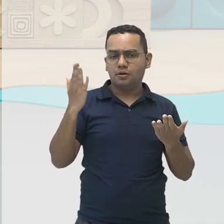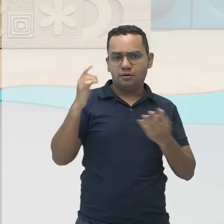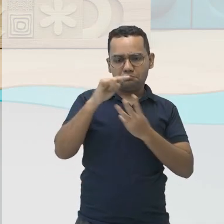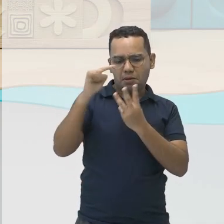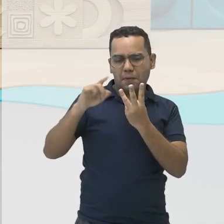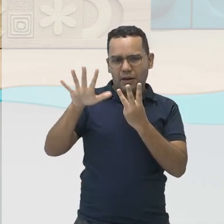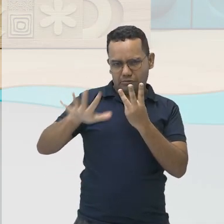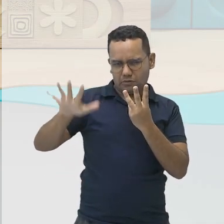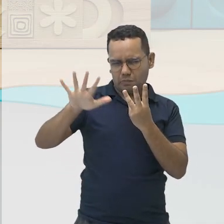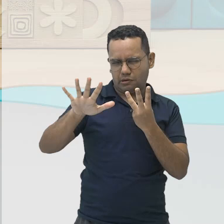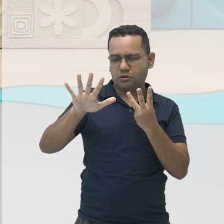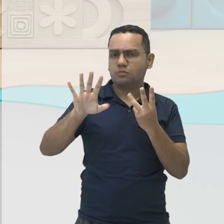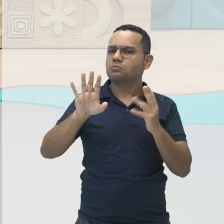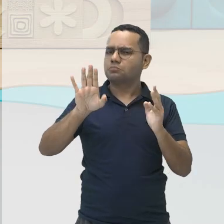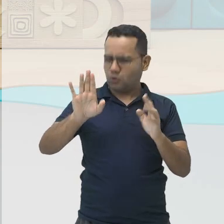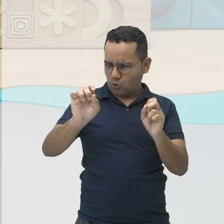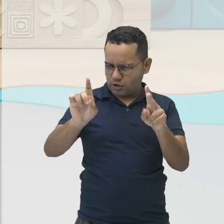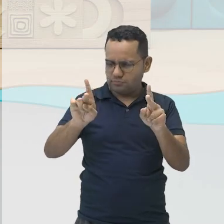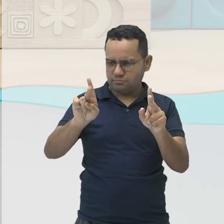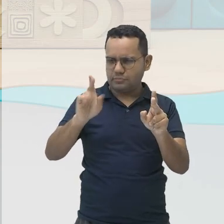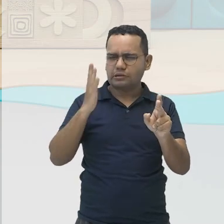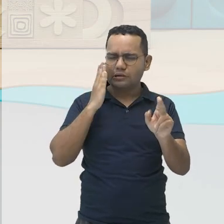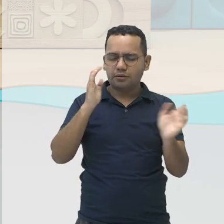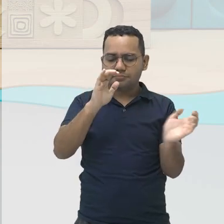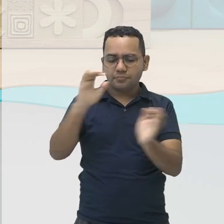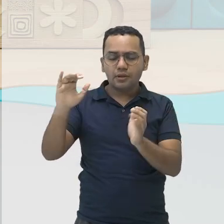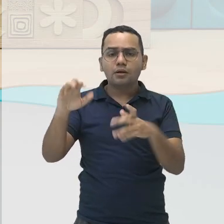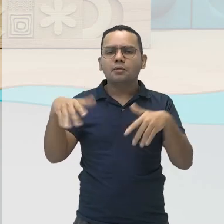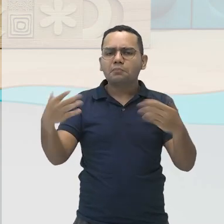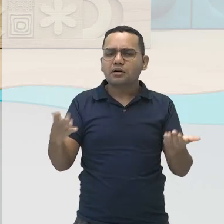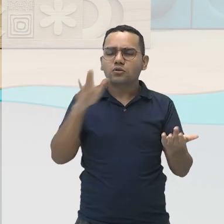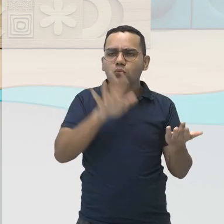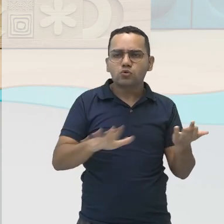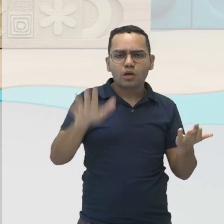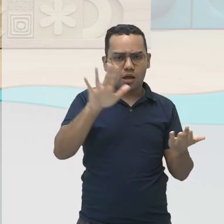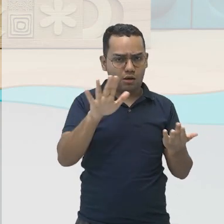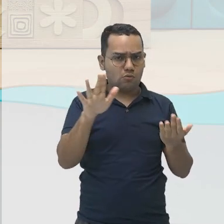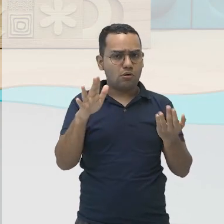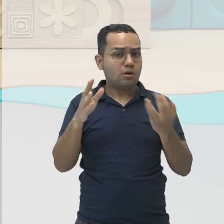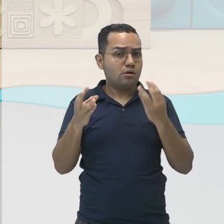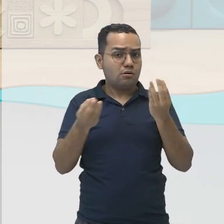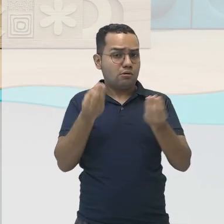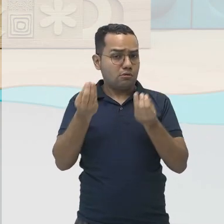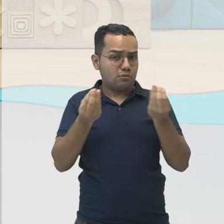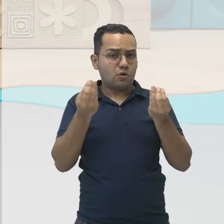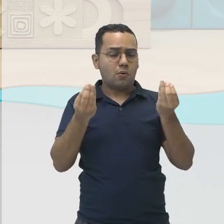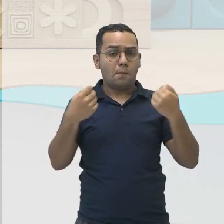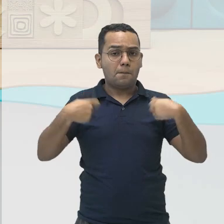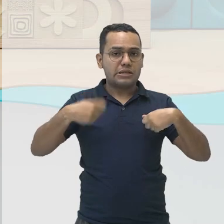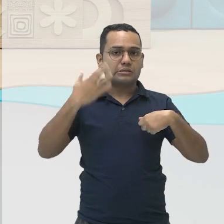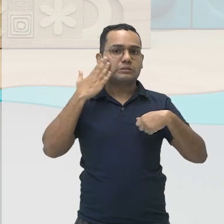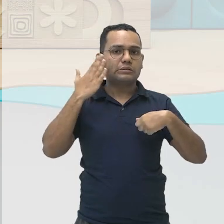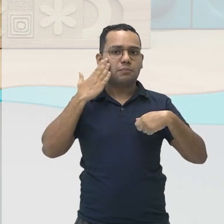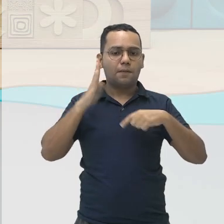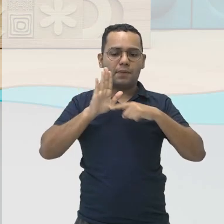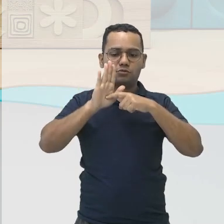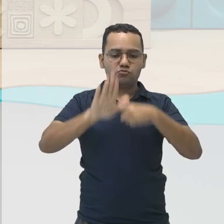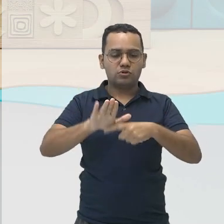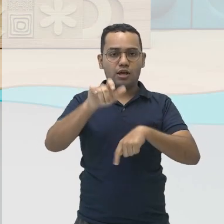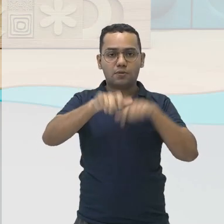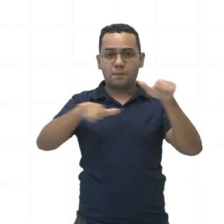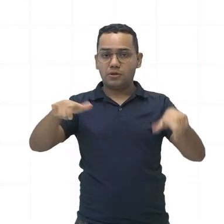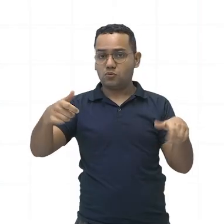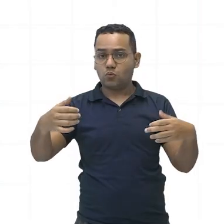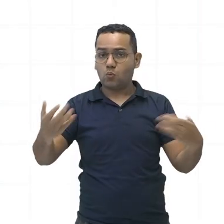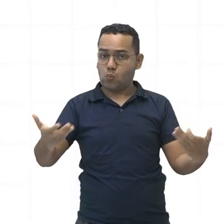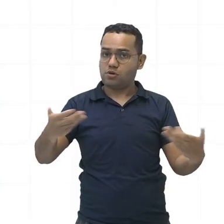num contexto geral, o que eu preciso saber de primeiros socorros para prestar o socorro à vítima, né, quando isso ocorrer.